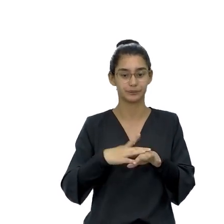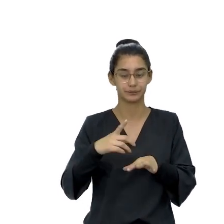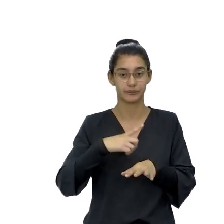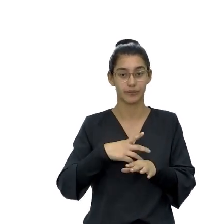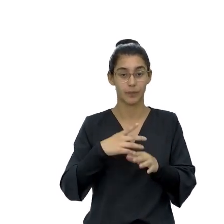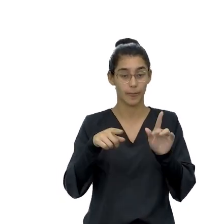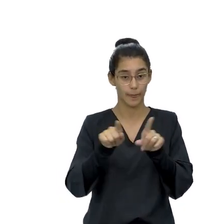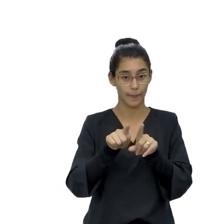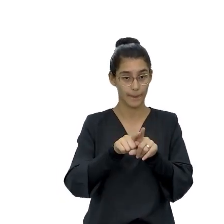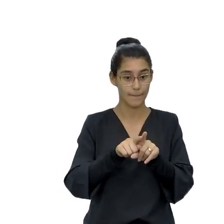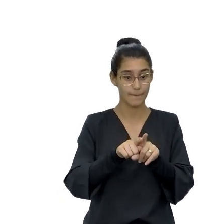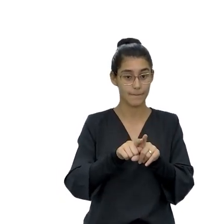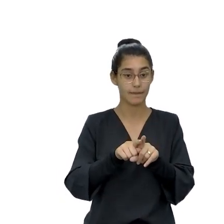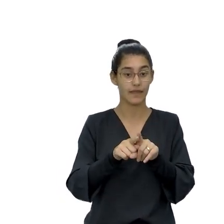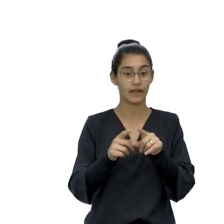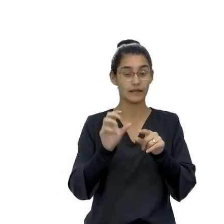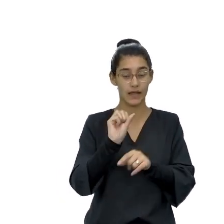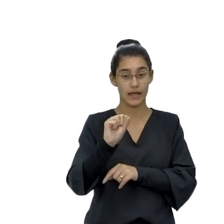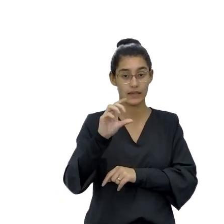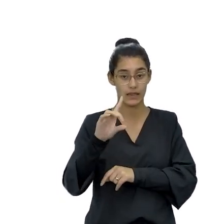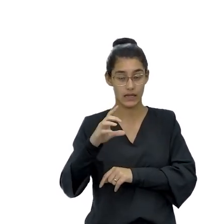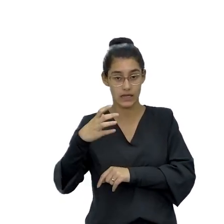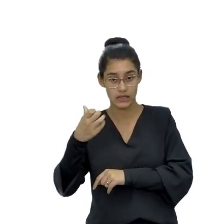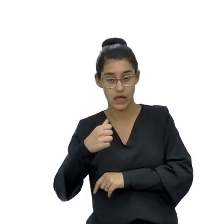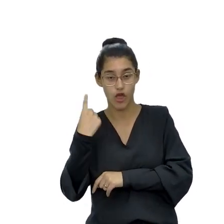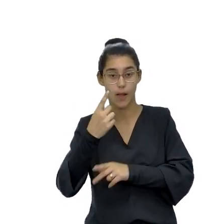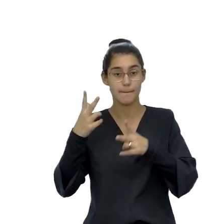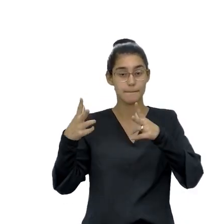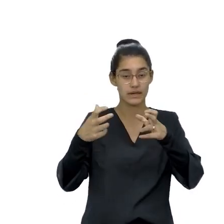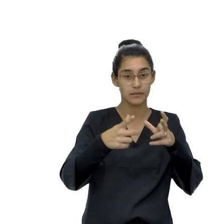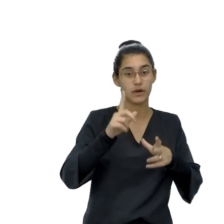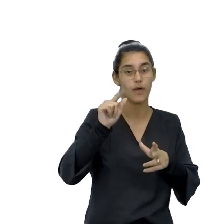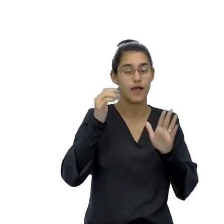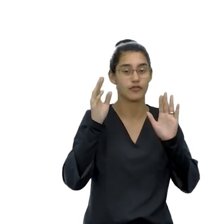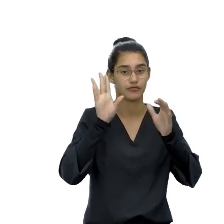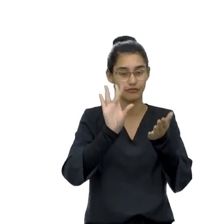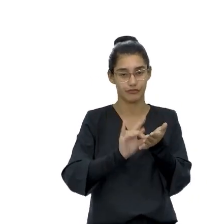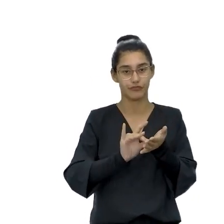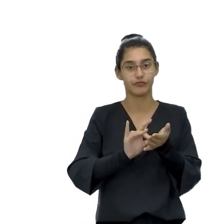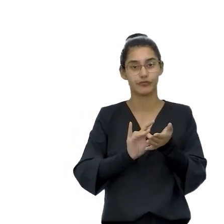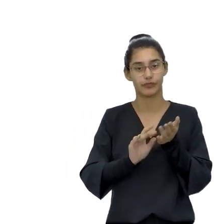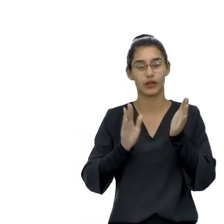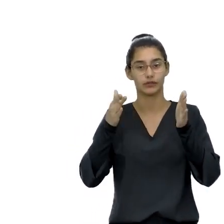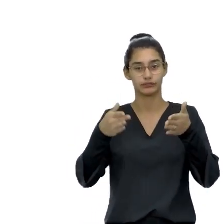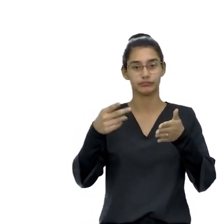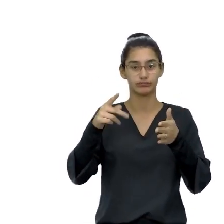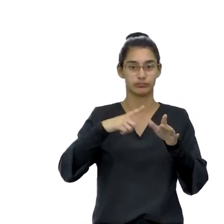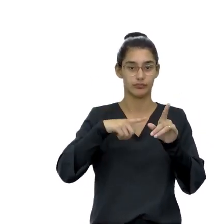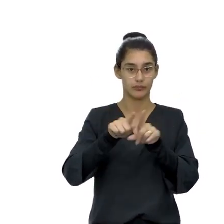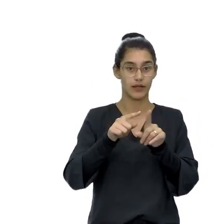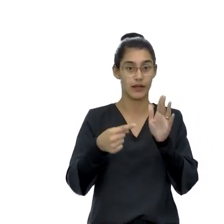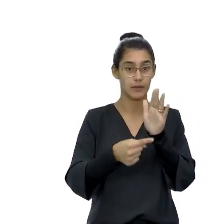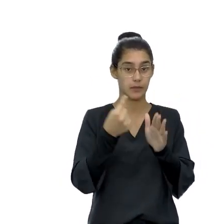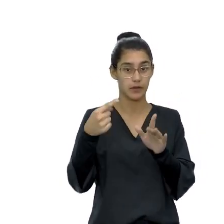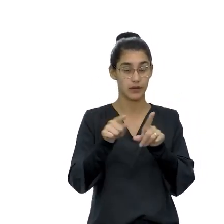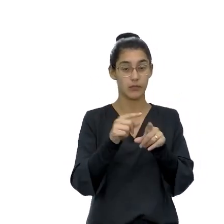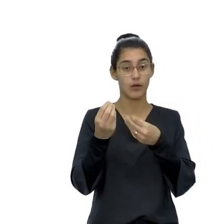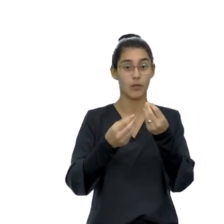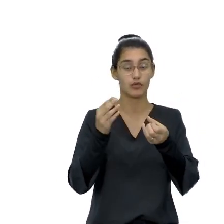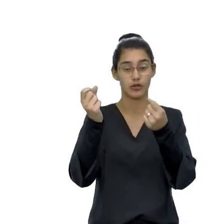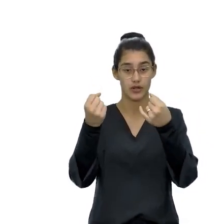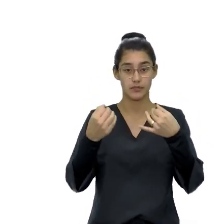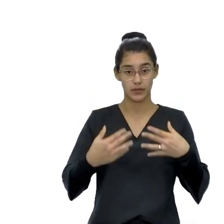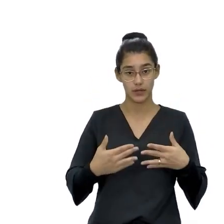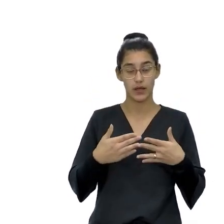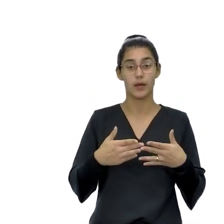E nessa SD6, o nosso olhar, então, será exatamente em cima dele e, principalmente, como já